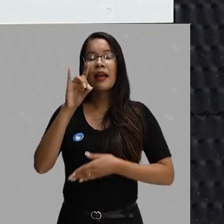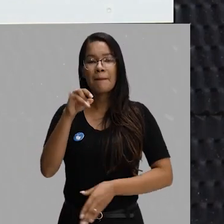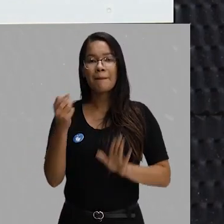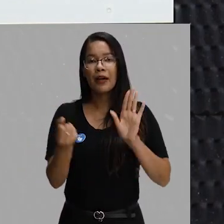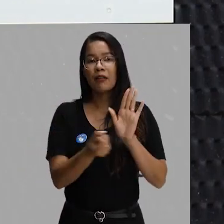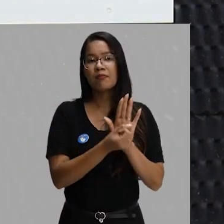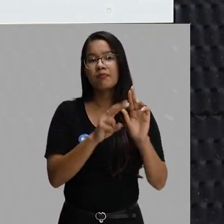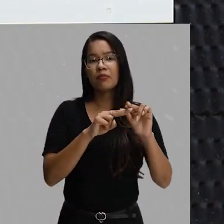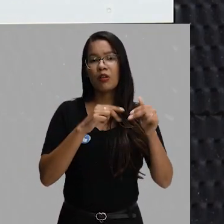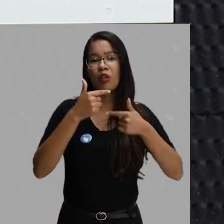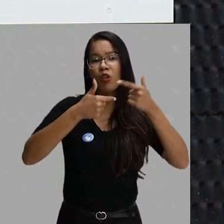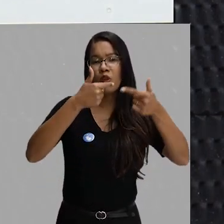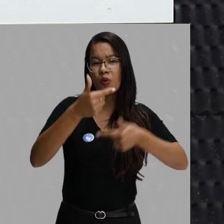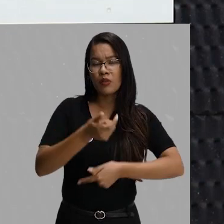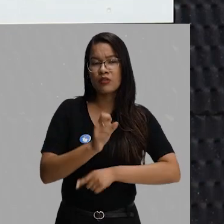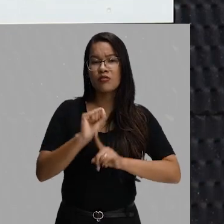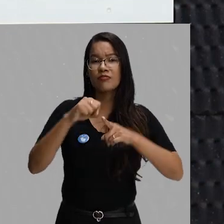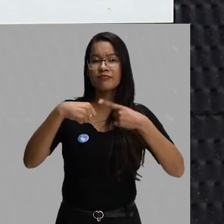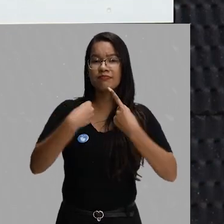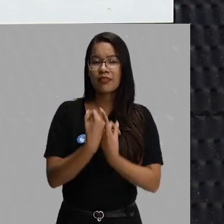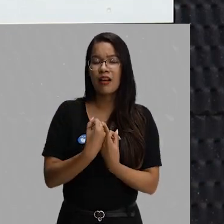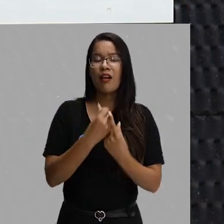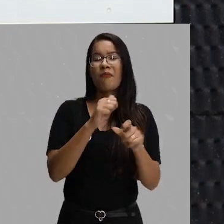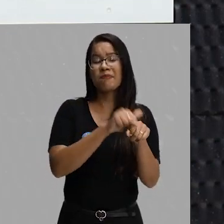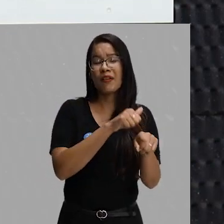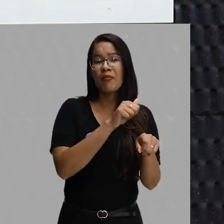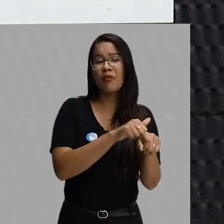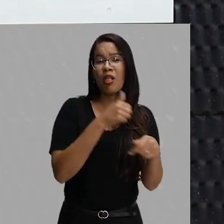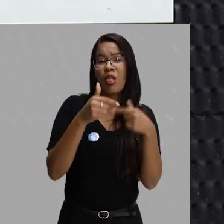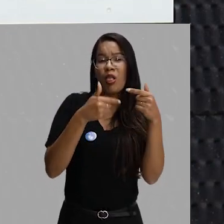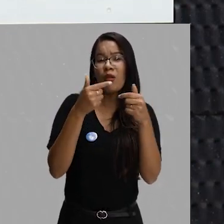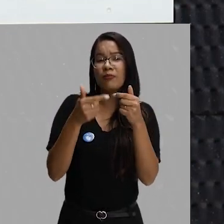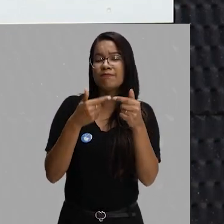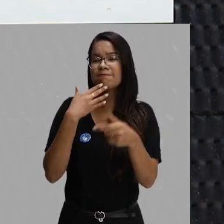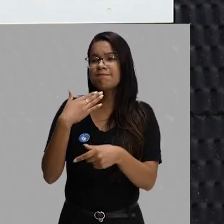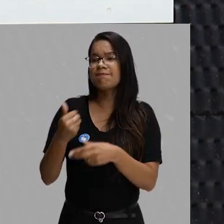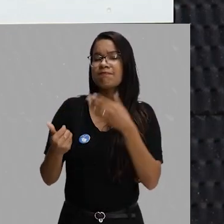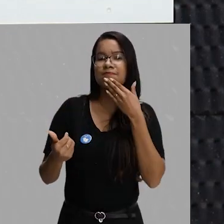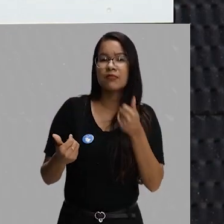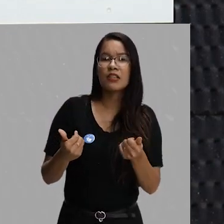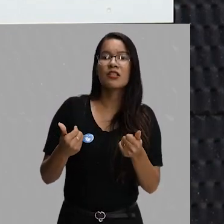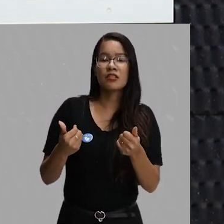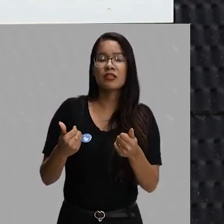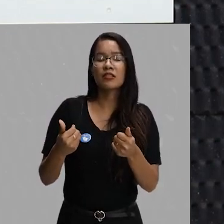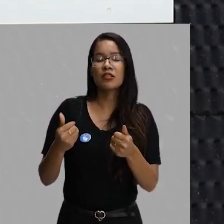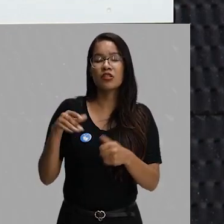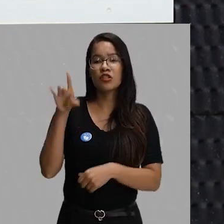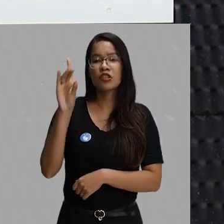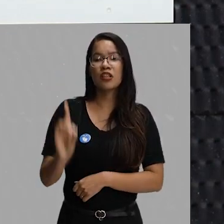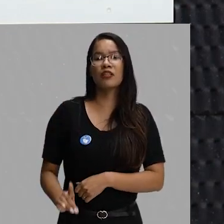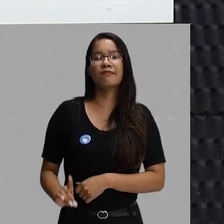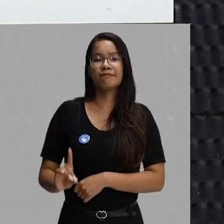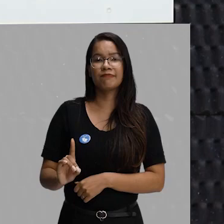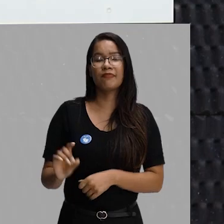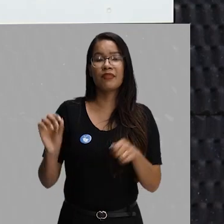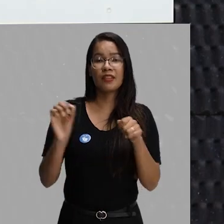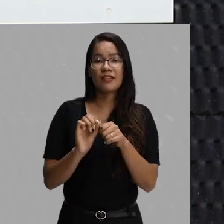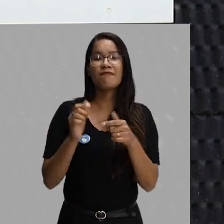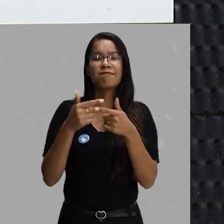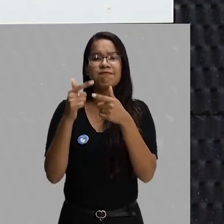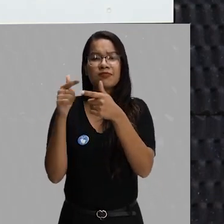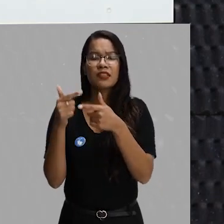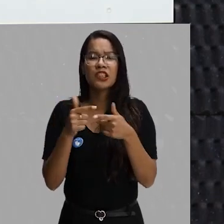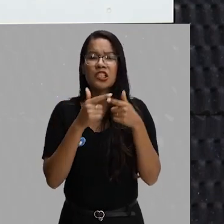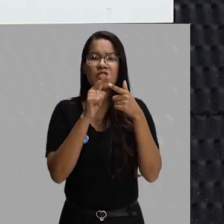lutas sociais. Os plebeus, eles lutam por direitos contra os patrícios, realizam greves, abandonam